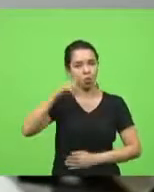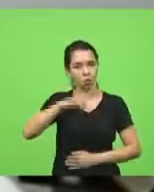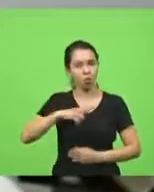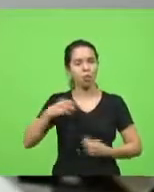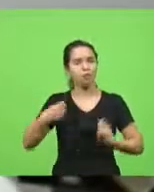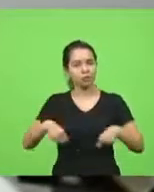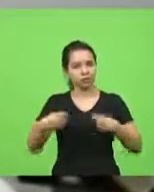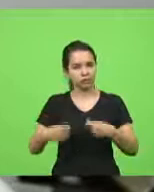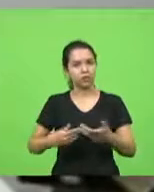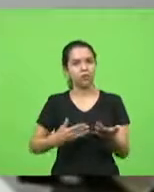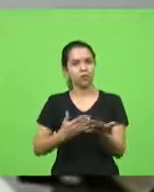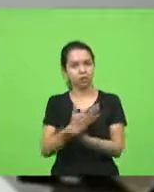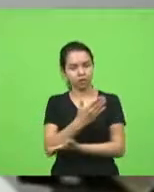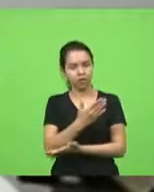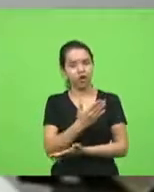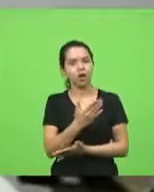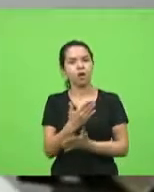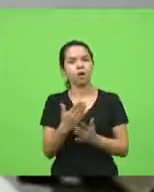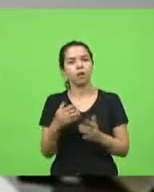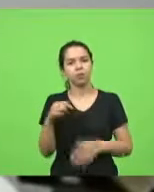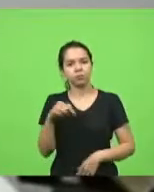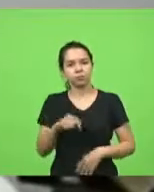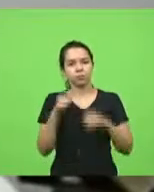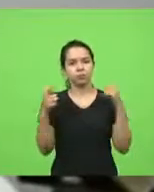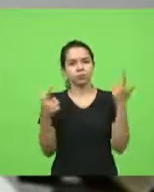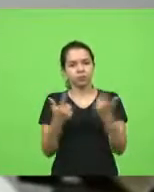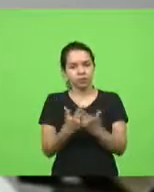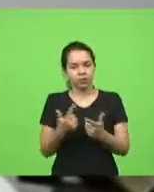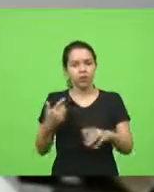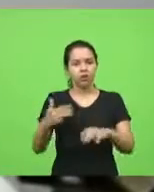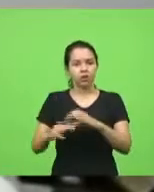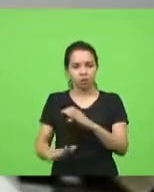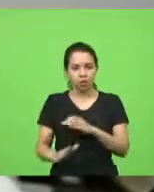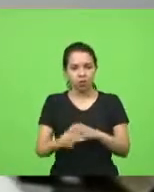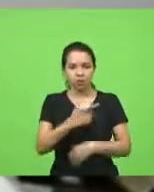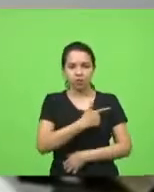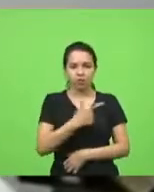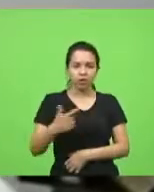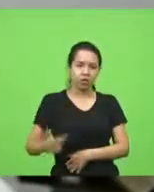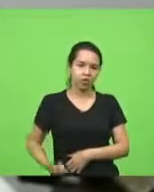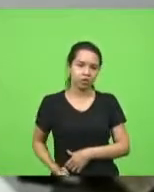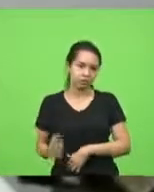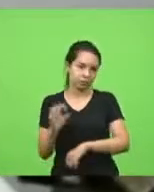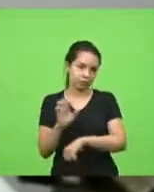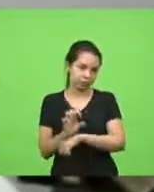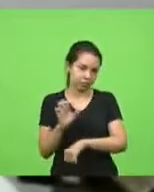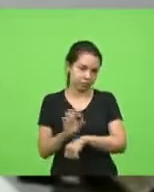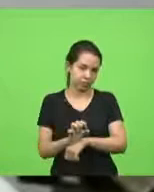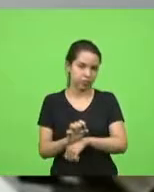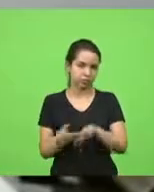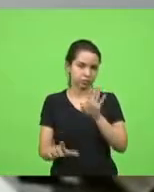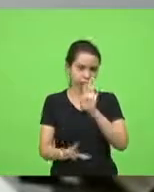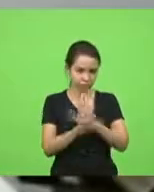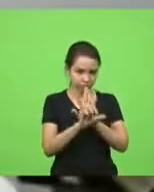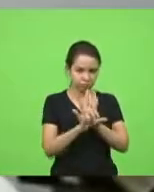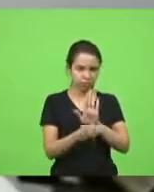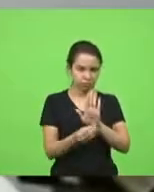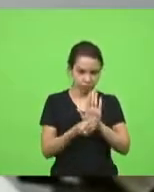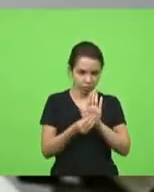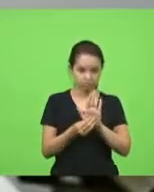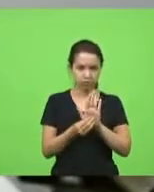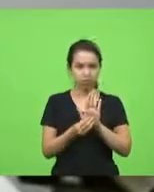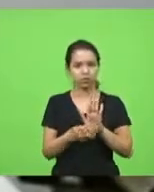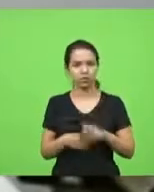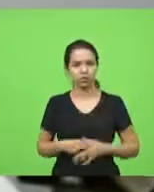pela Casa para ser encaminhado ao governo do Estado para se tornar lei. E, no mínimo, isso servirá